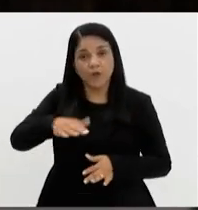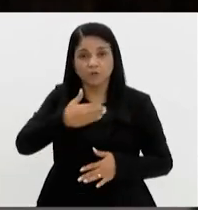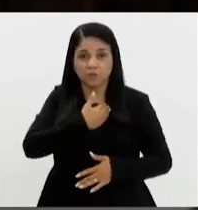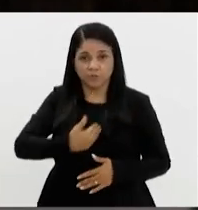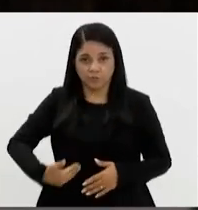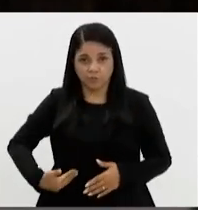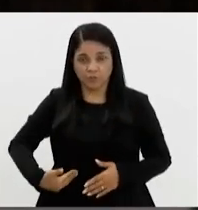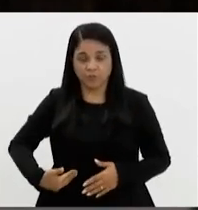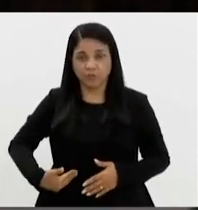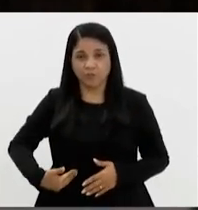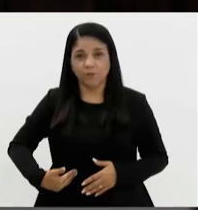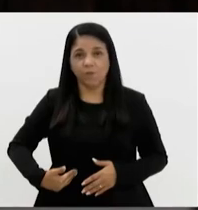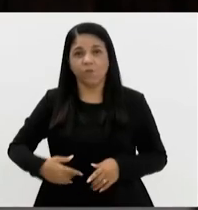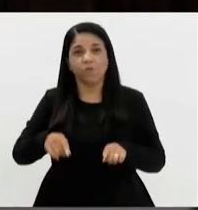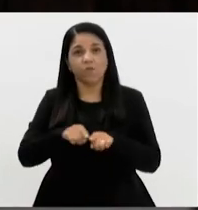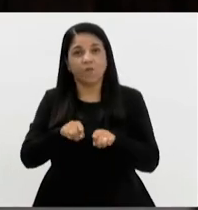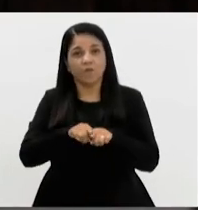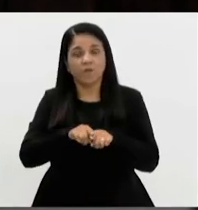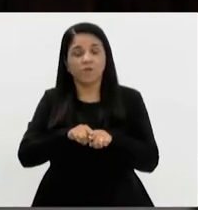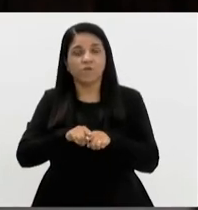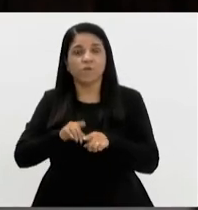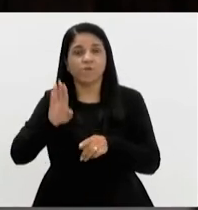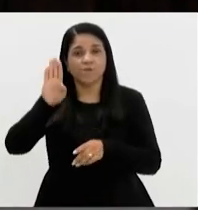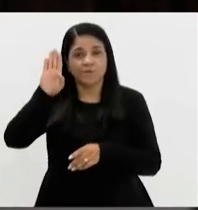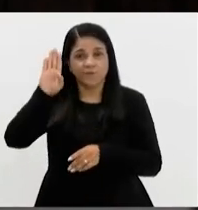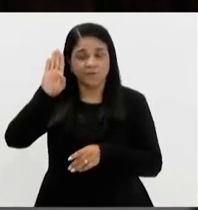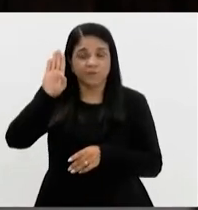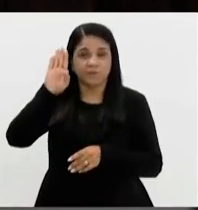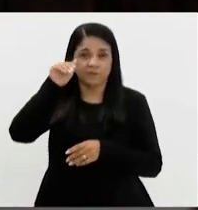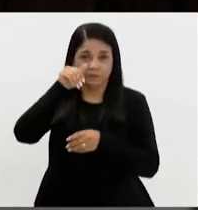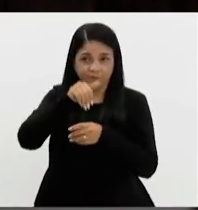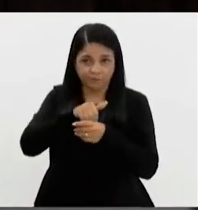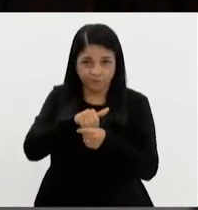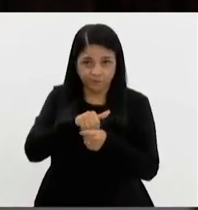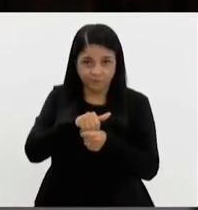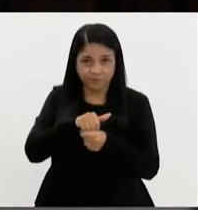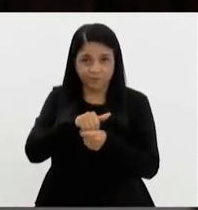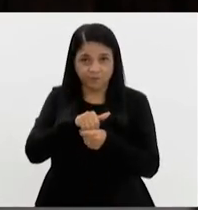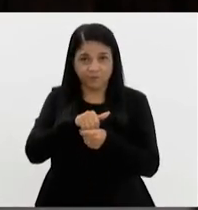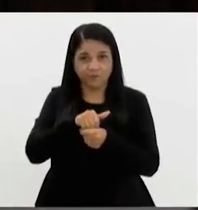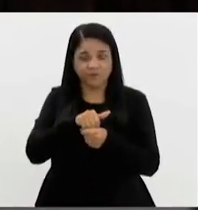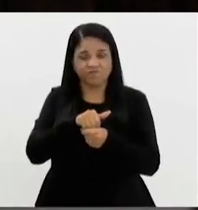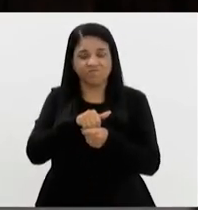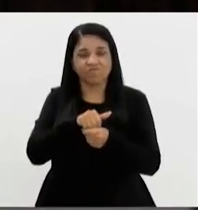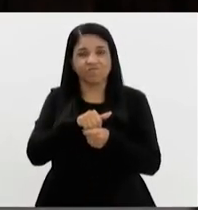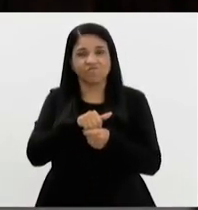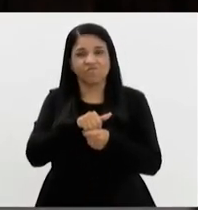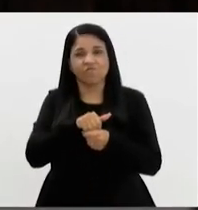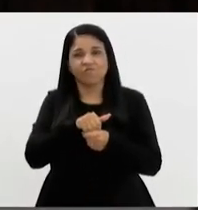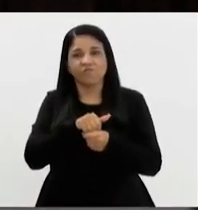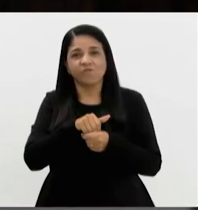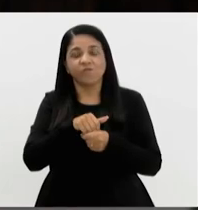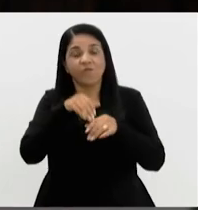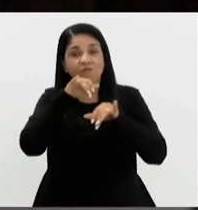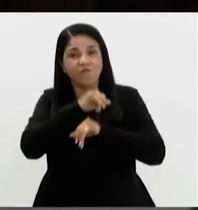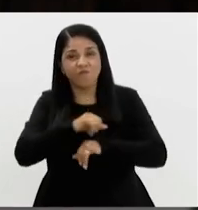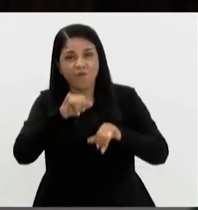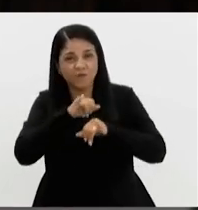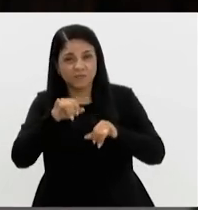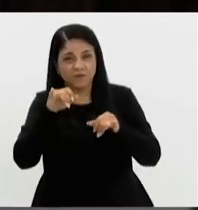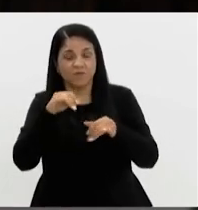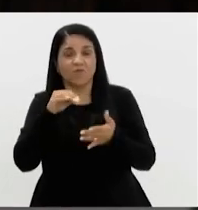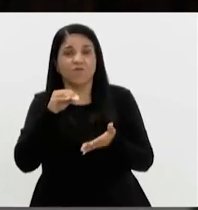com os recentes pleitos eleitorais que nós temos visto muito eh contaminados pela desinformação